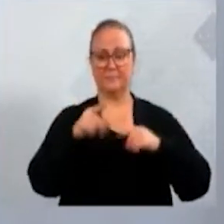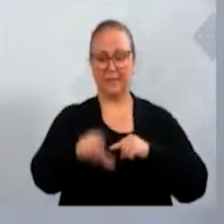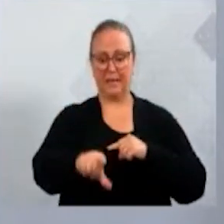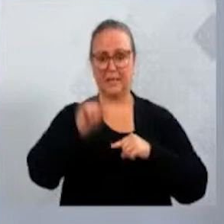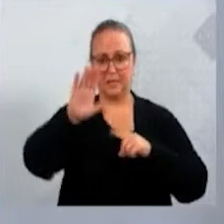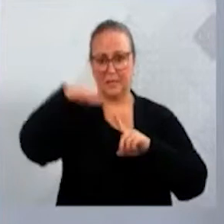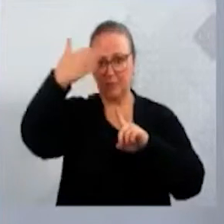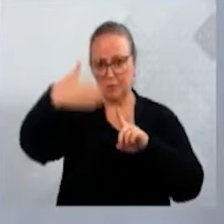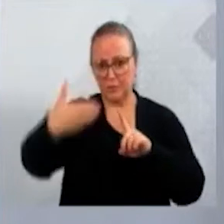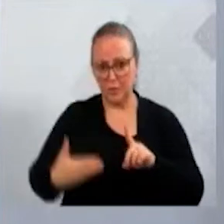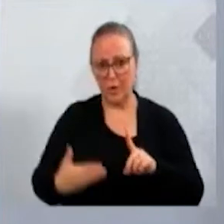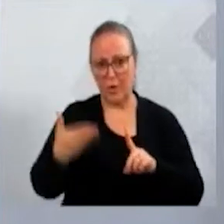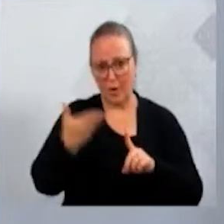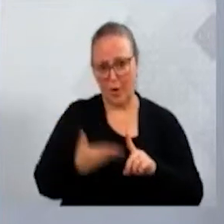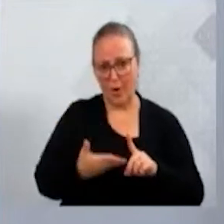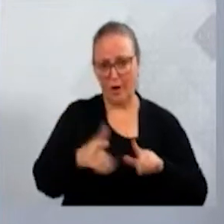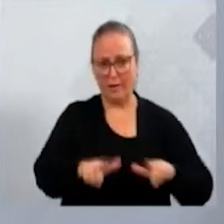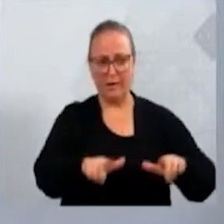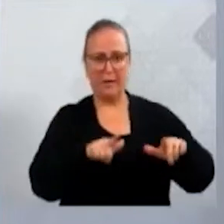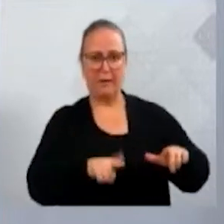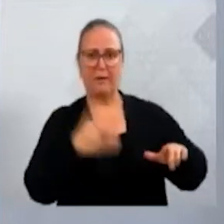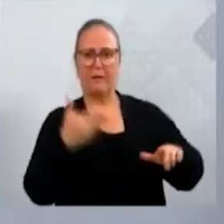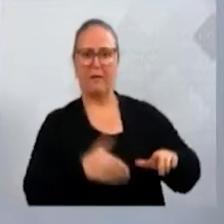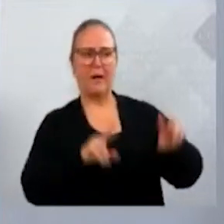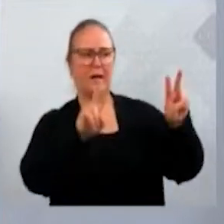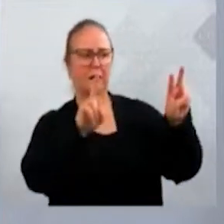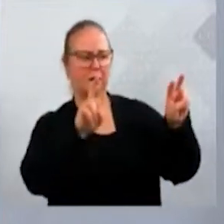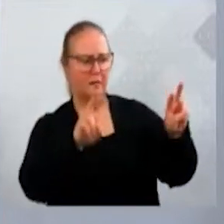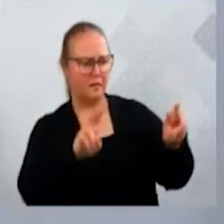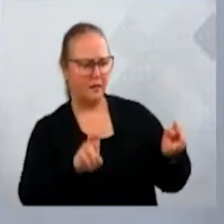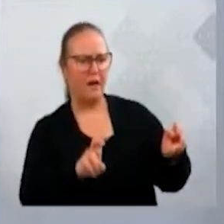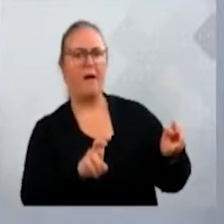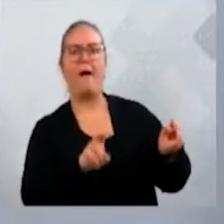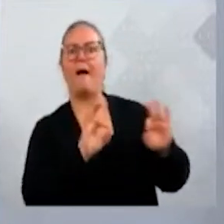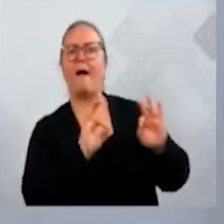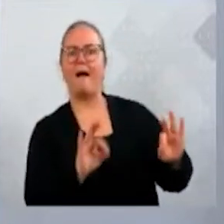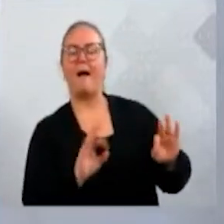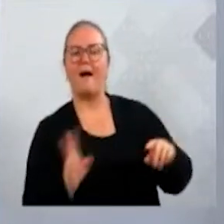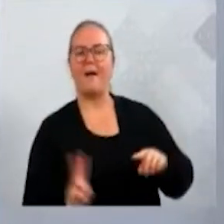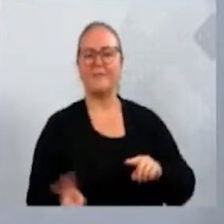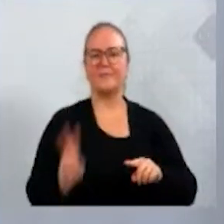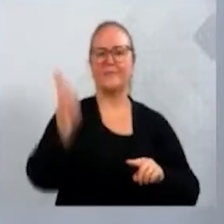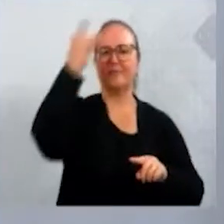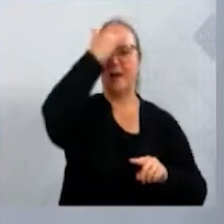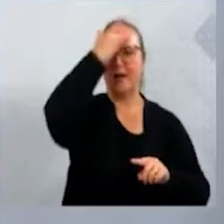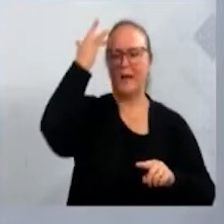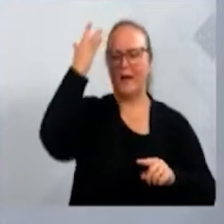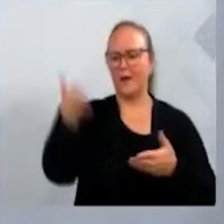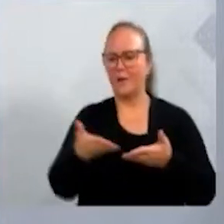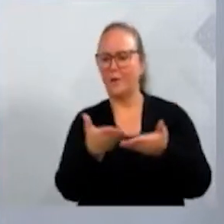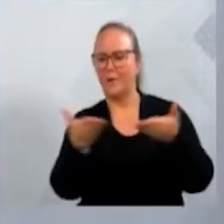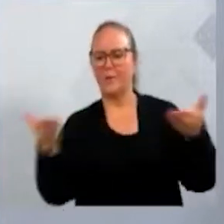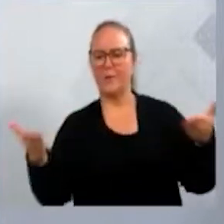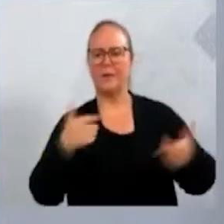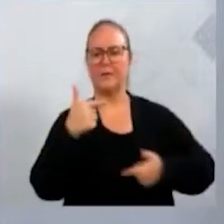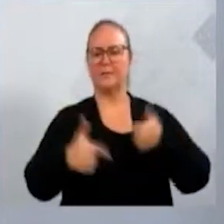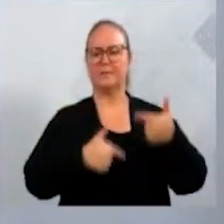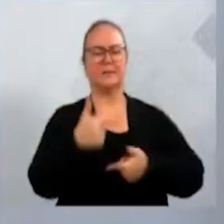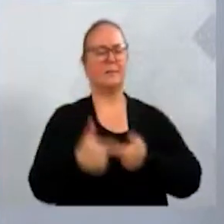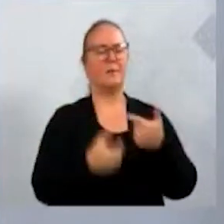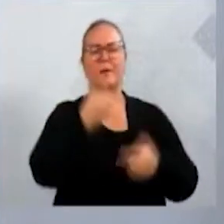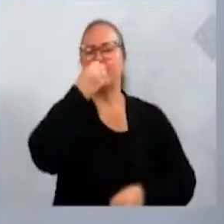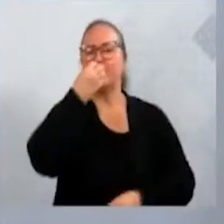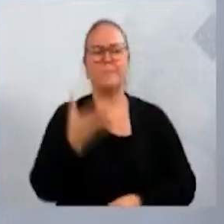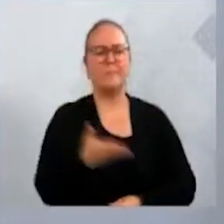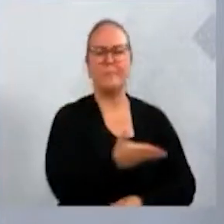ela dá luz a esses temas e Valoriza as pessoas que fizeram trajetórias extraordinárias como essas que estão